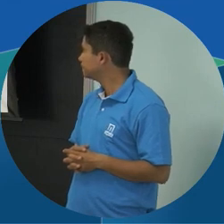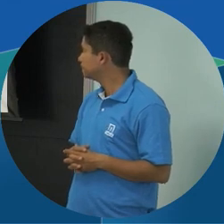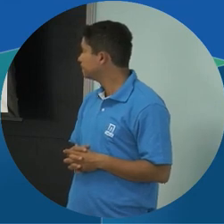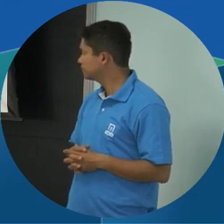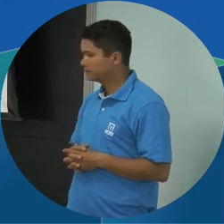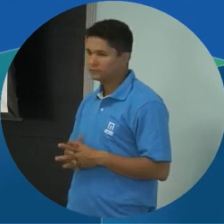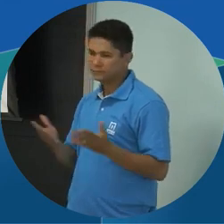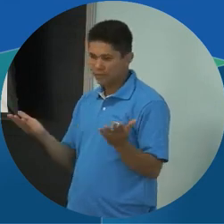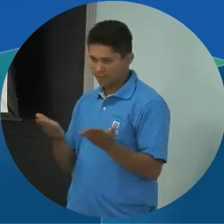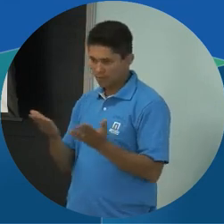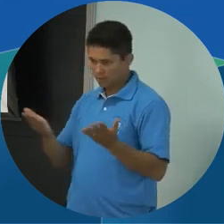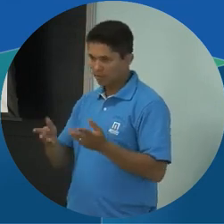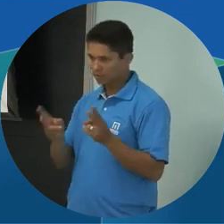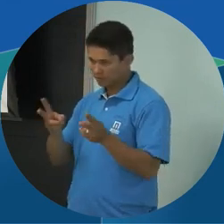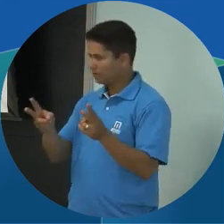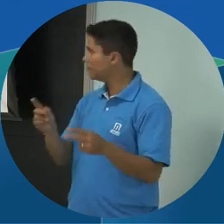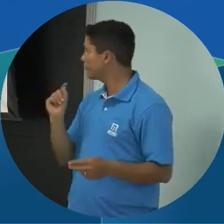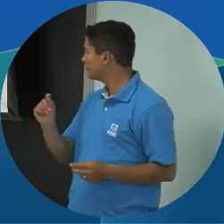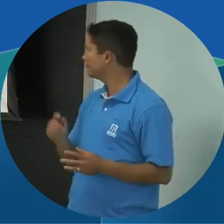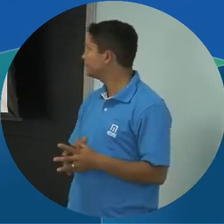Aí a gente vai seguir agora